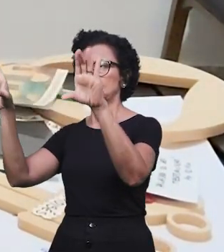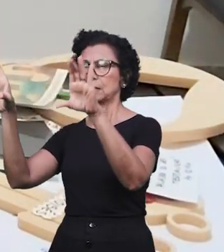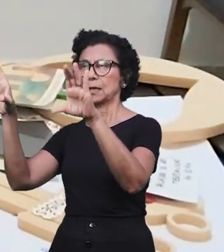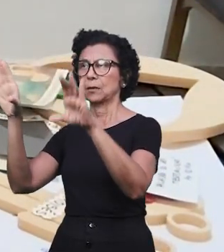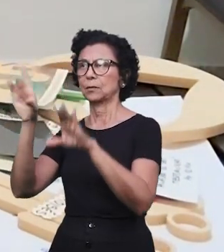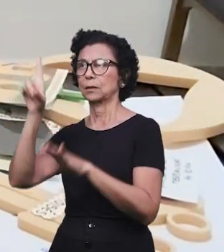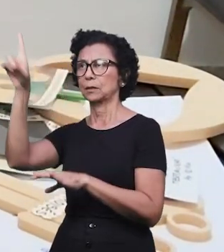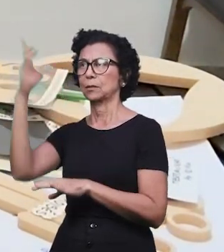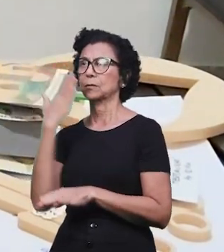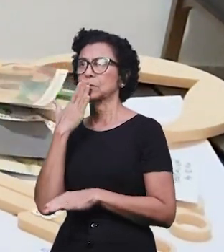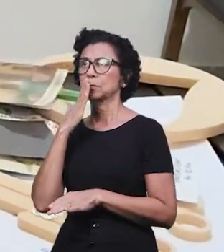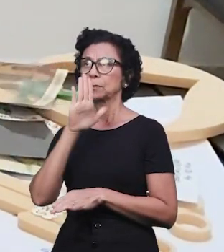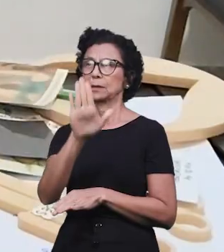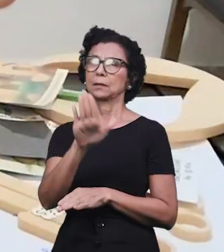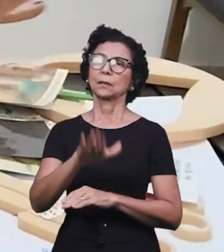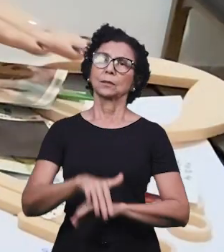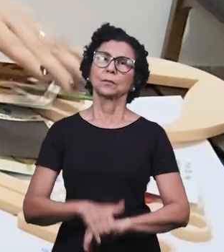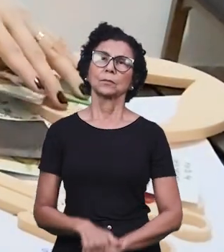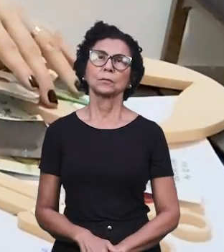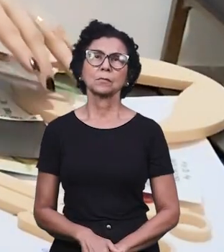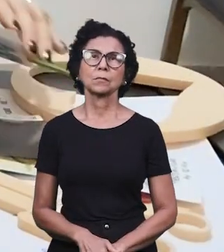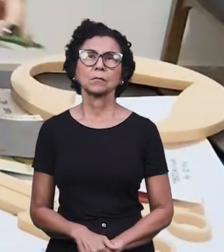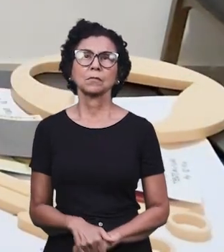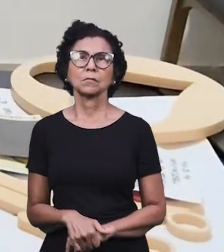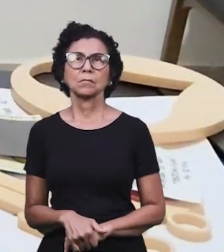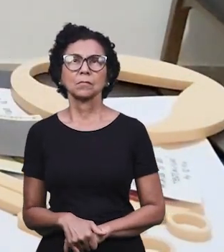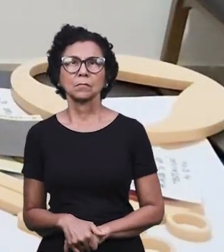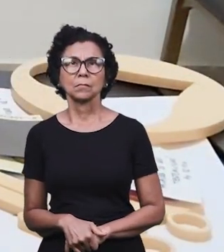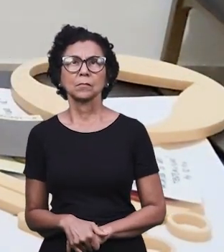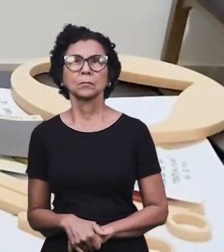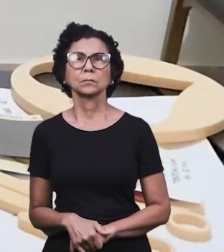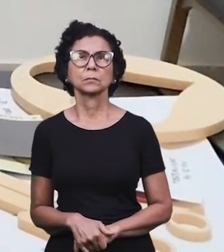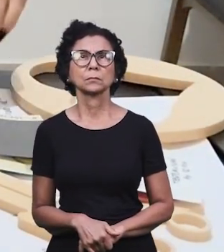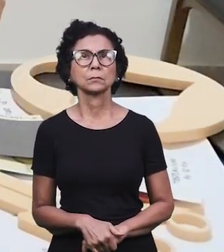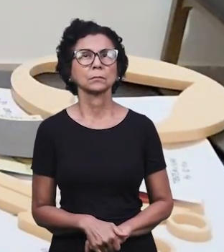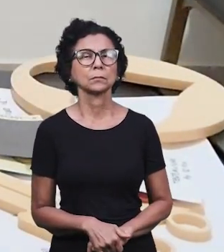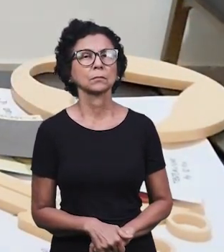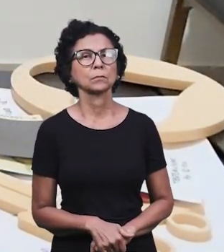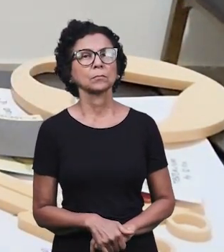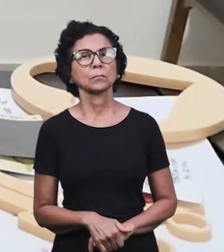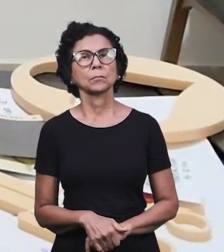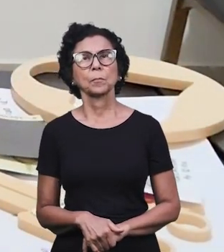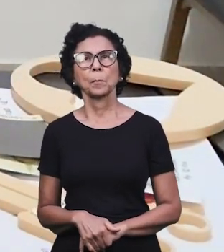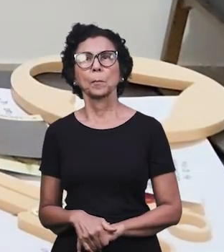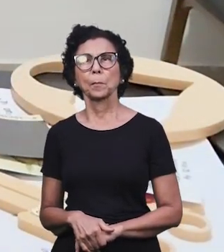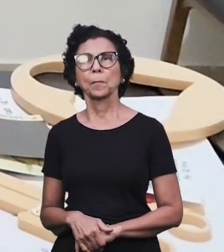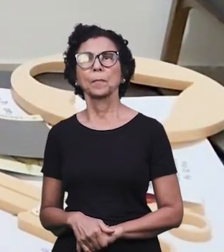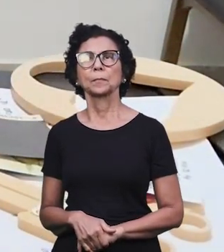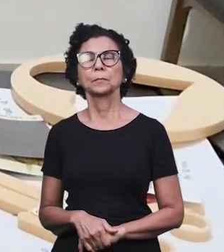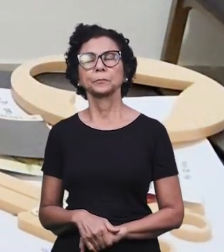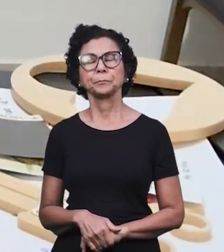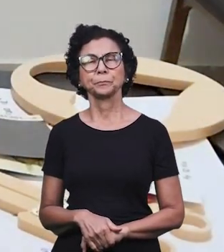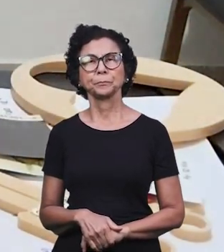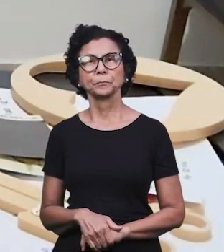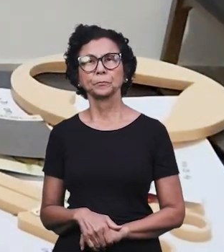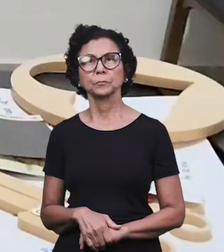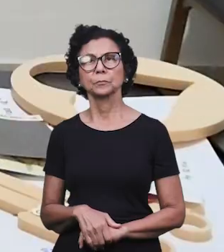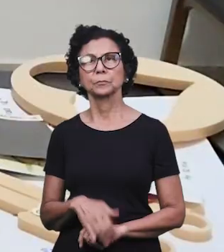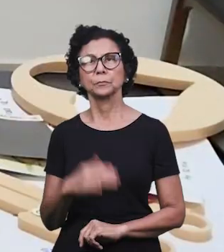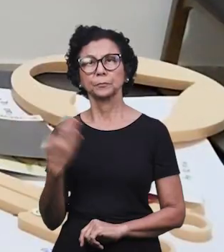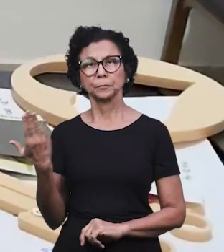terra prometida. Então, irmãs, tudo isso aqui tem um intuito, tem um fundamento, que